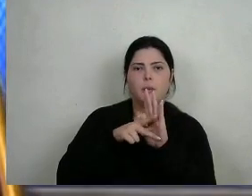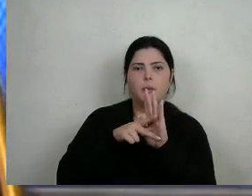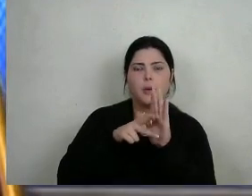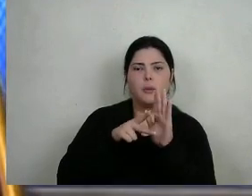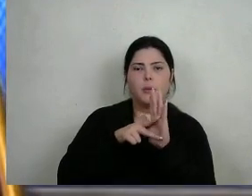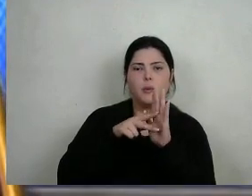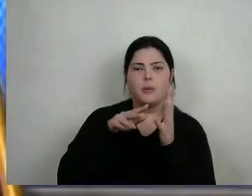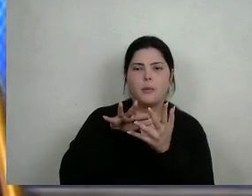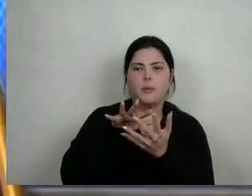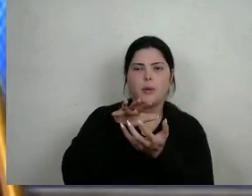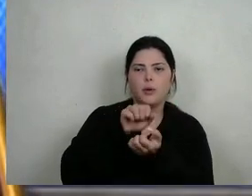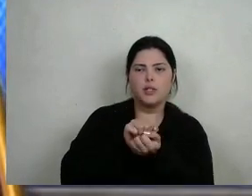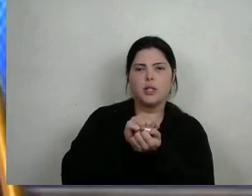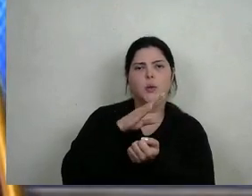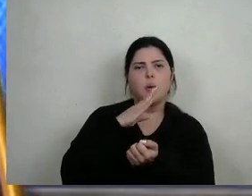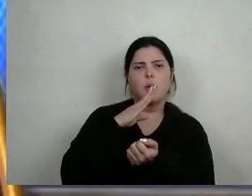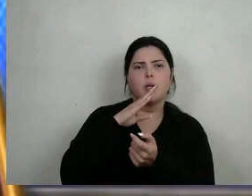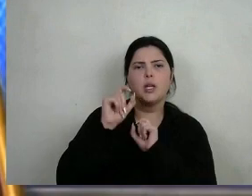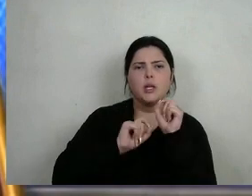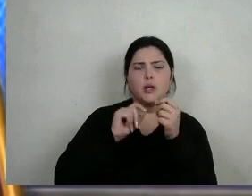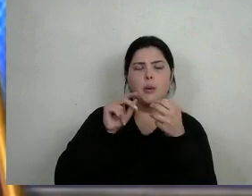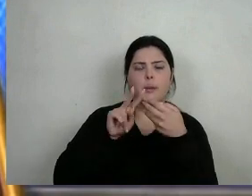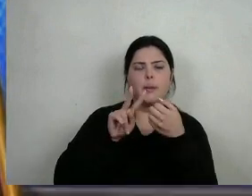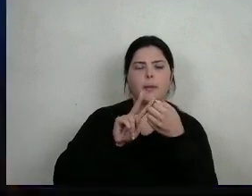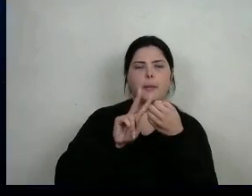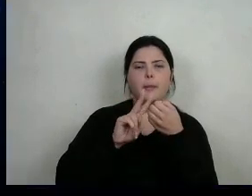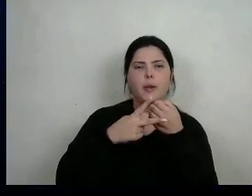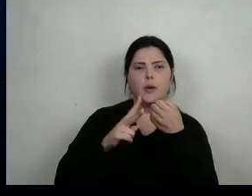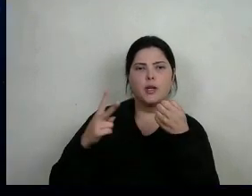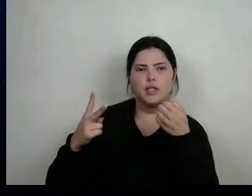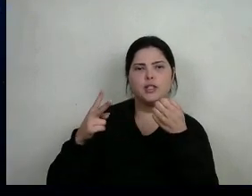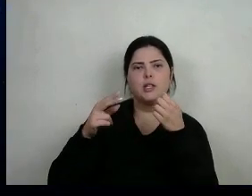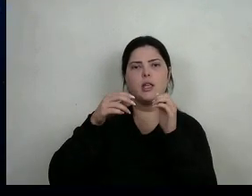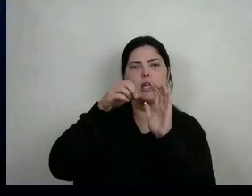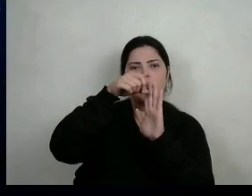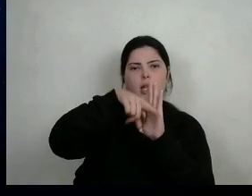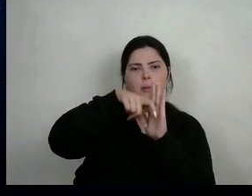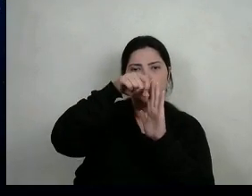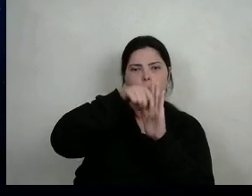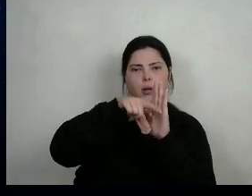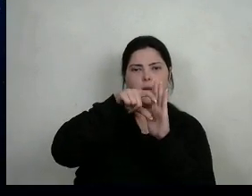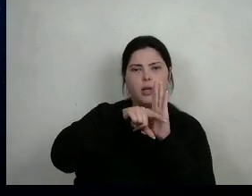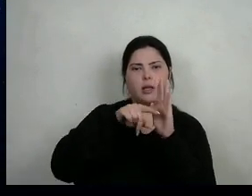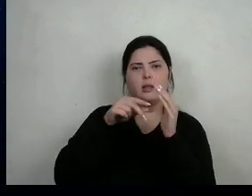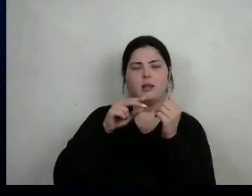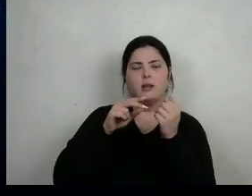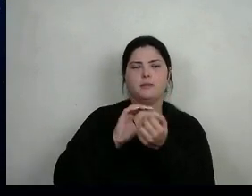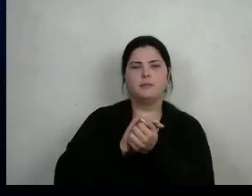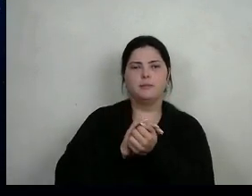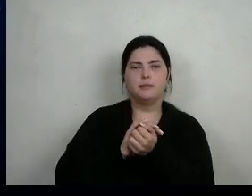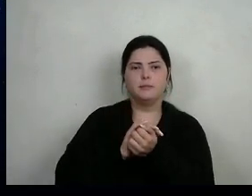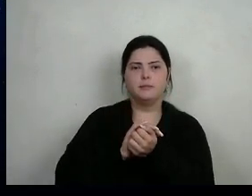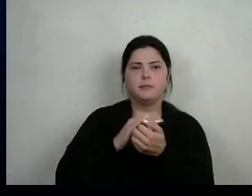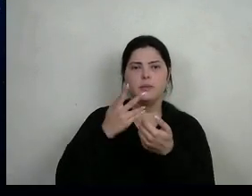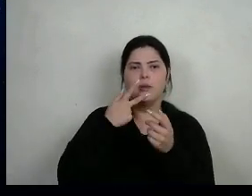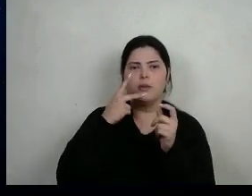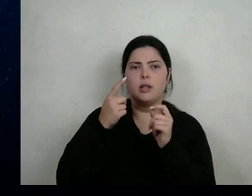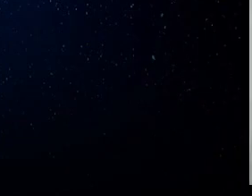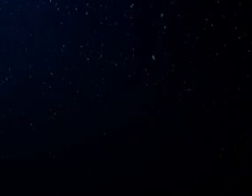quem aqui já ouviu falar de criptomoeda, transações né, não